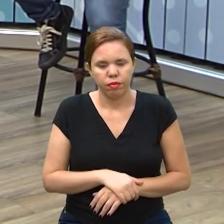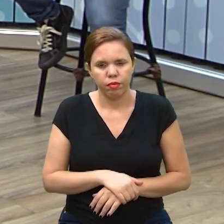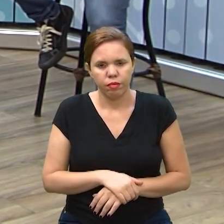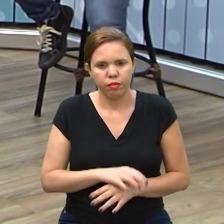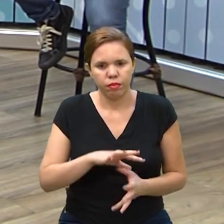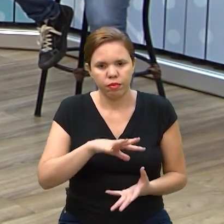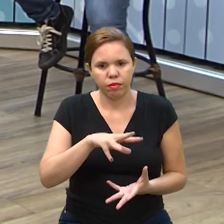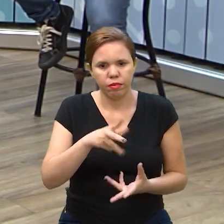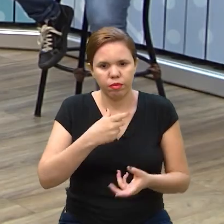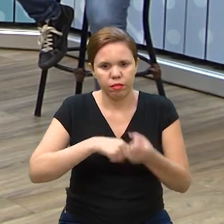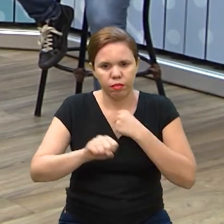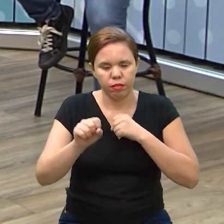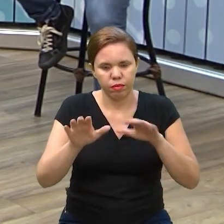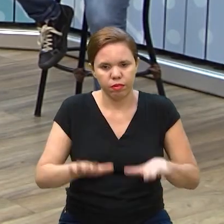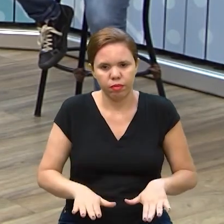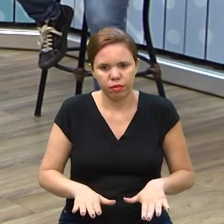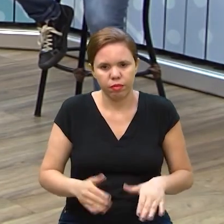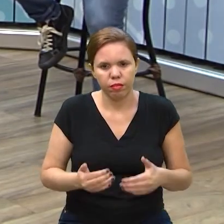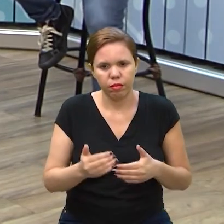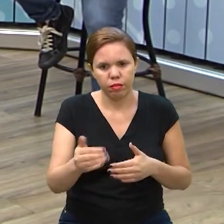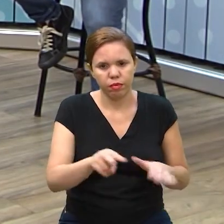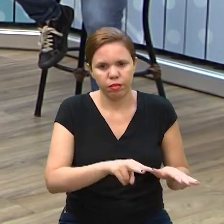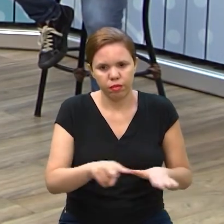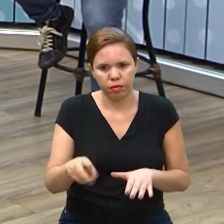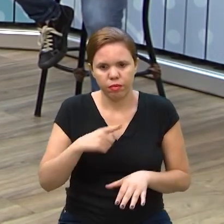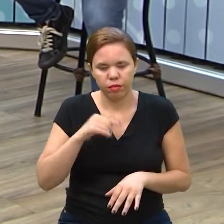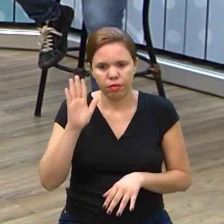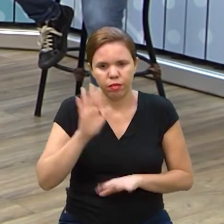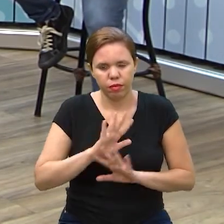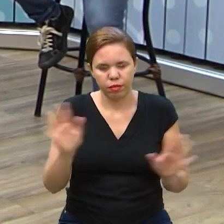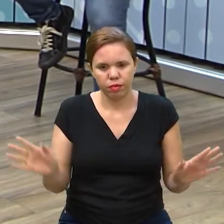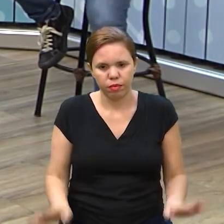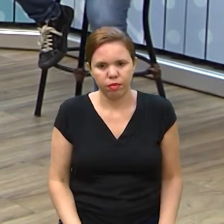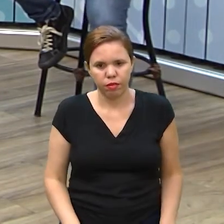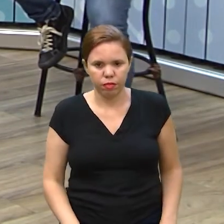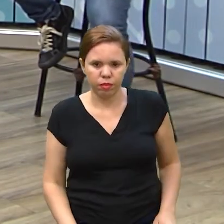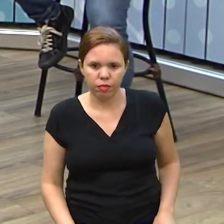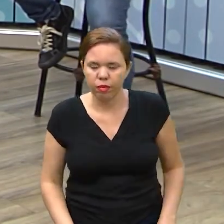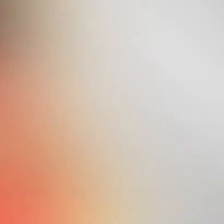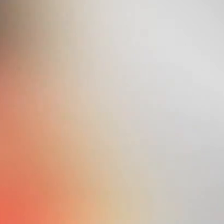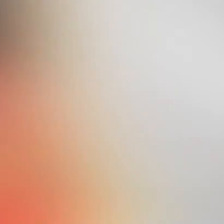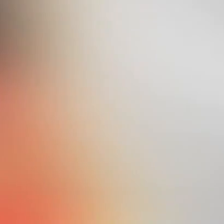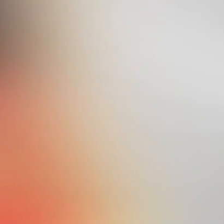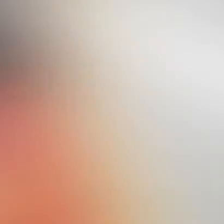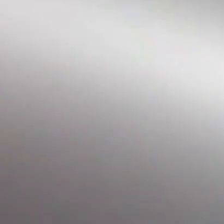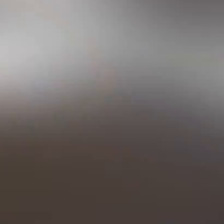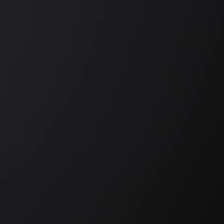Obrigada. O Universo Épico fica por aqui e na próxima semana tem muito mais. Tchau!